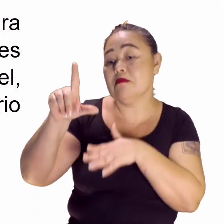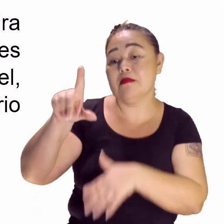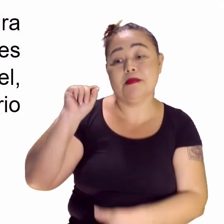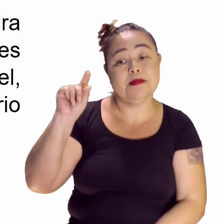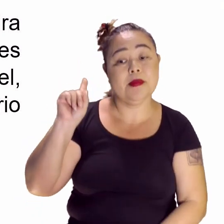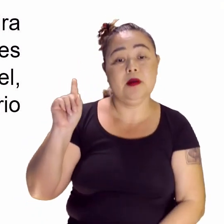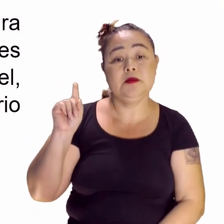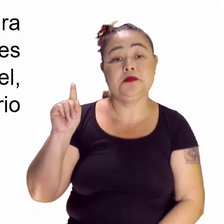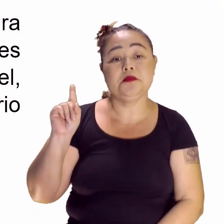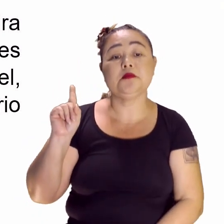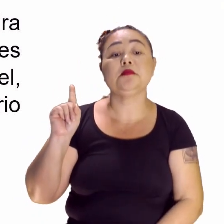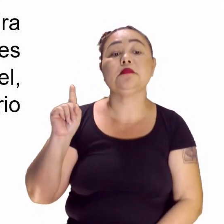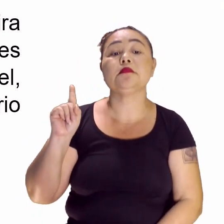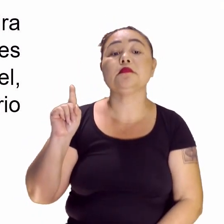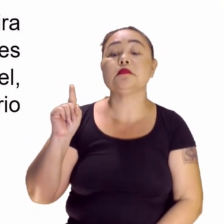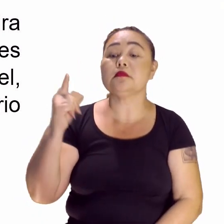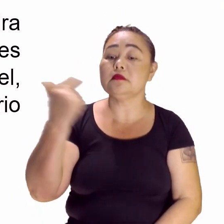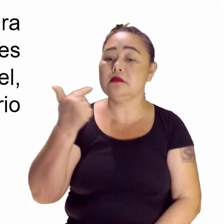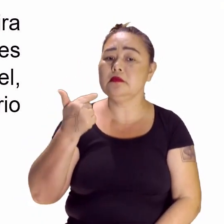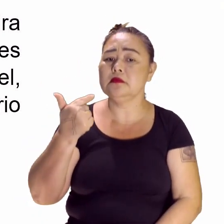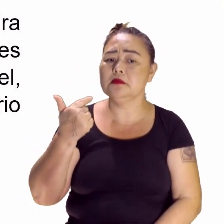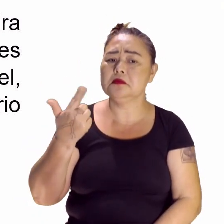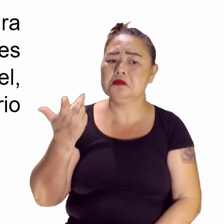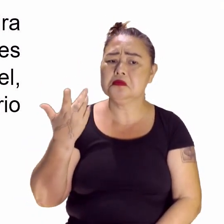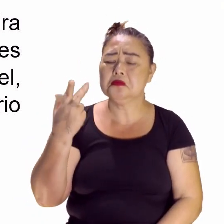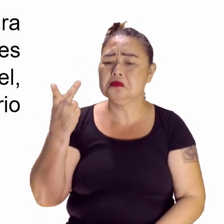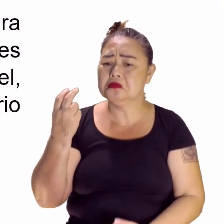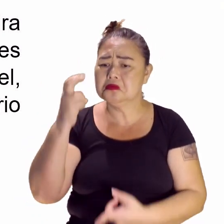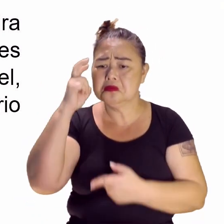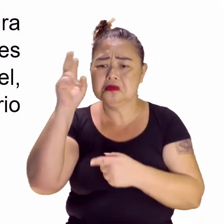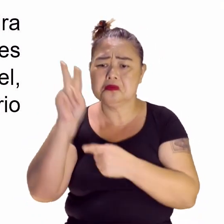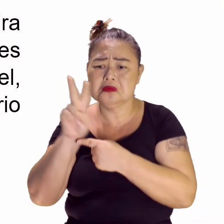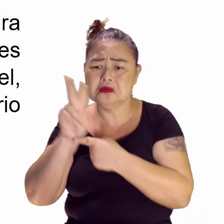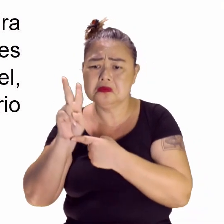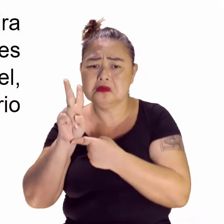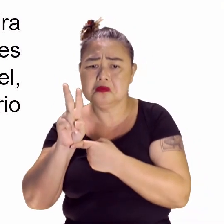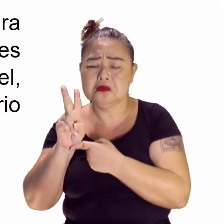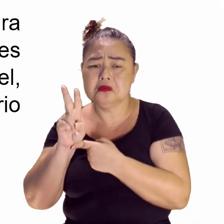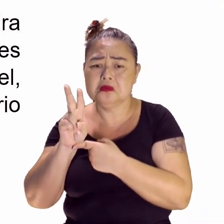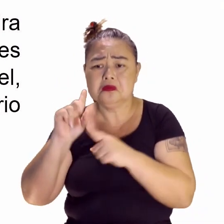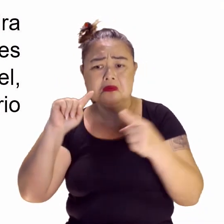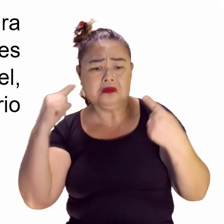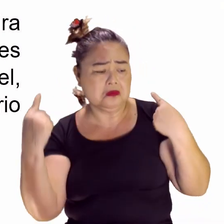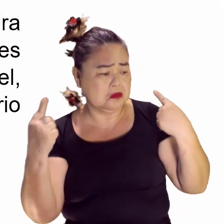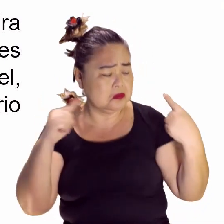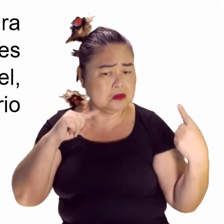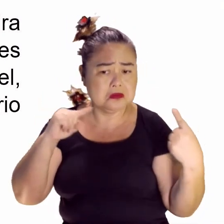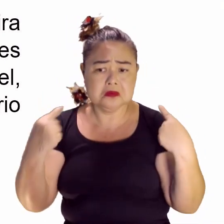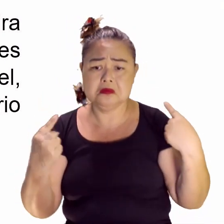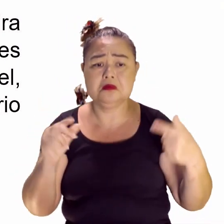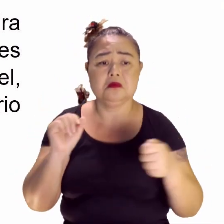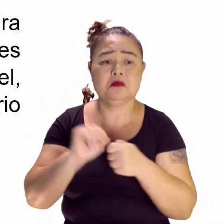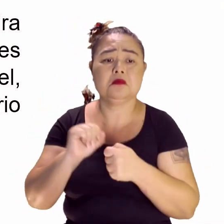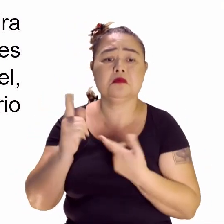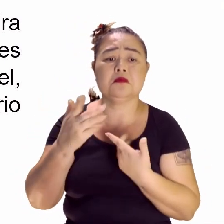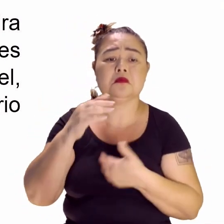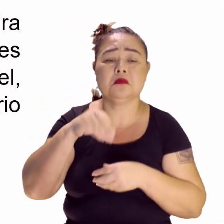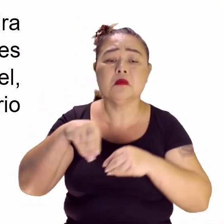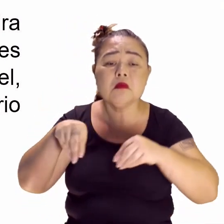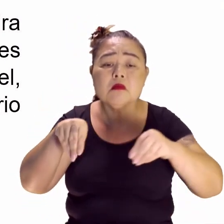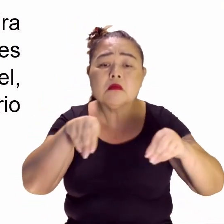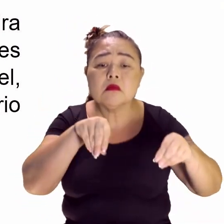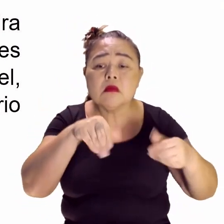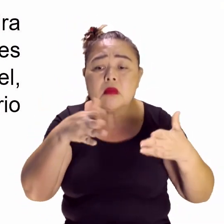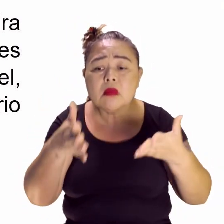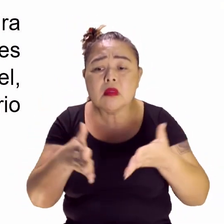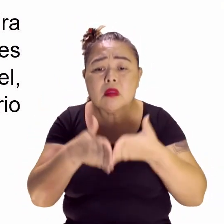aqui. O setor secundário, cultura de subsistência, ficou contraditório. não é isso? C. O seu subsolo, em geral, é